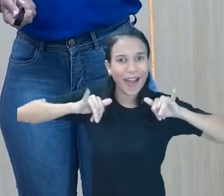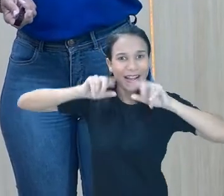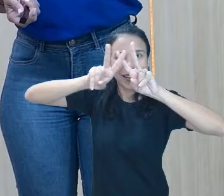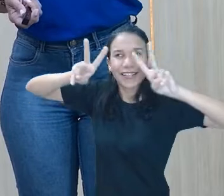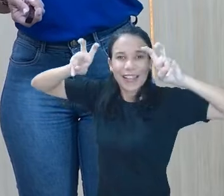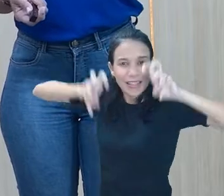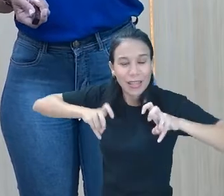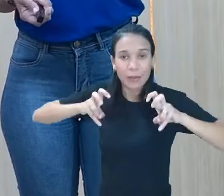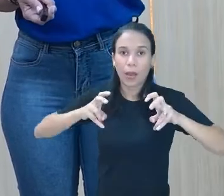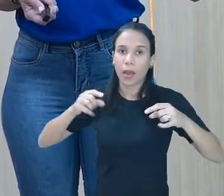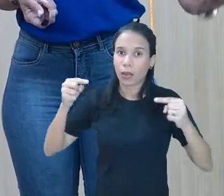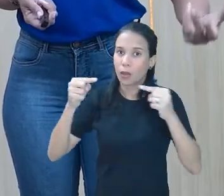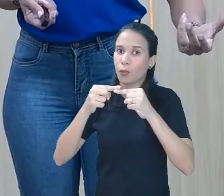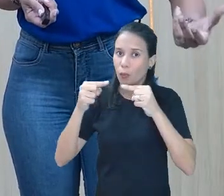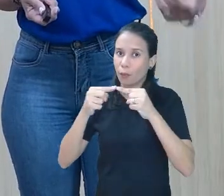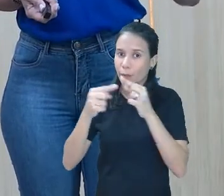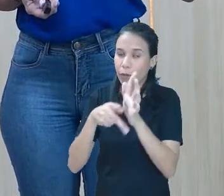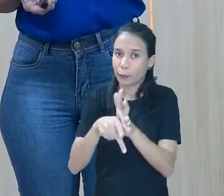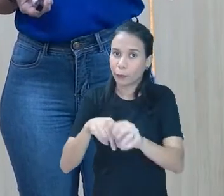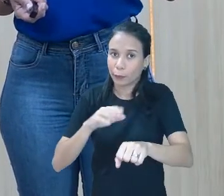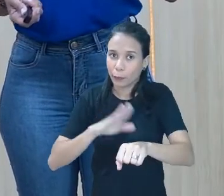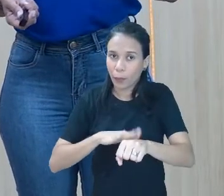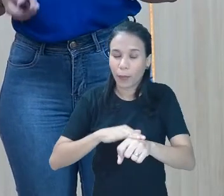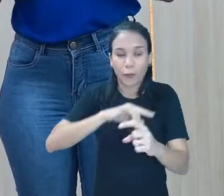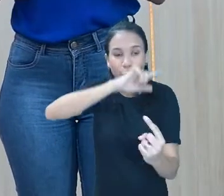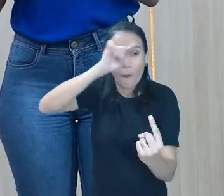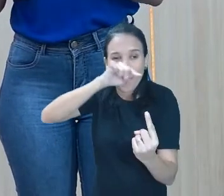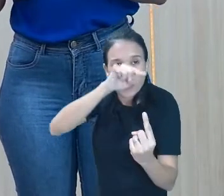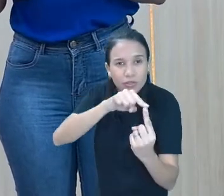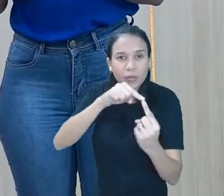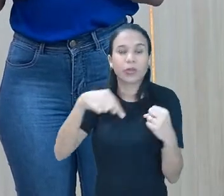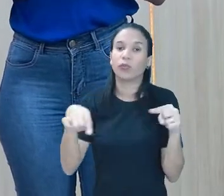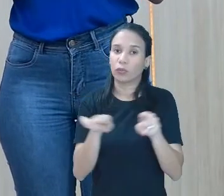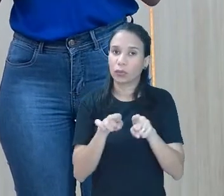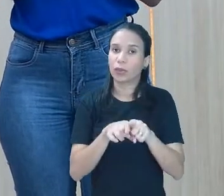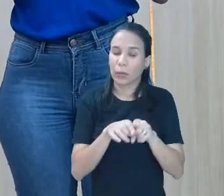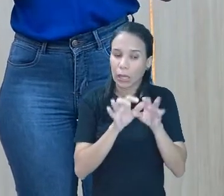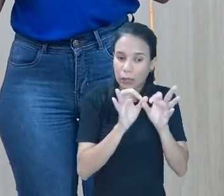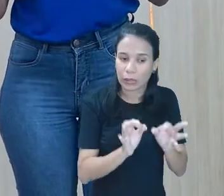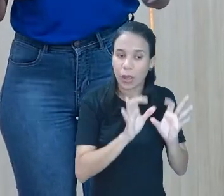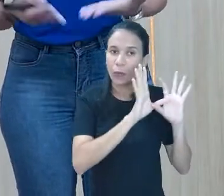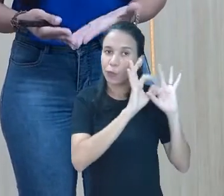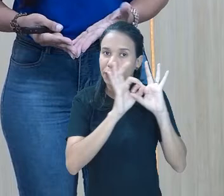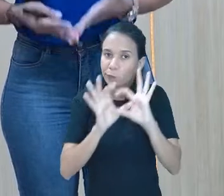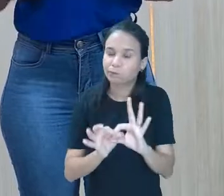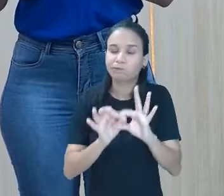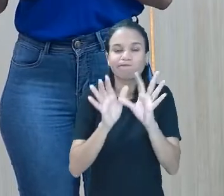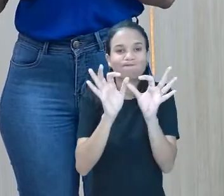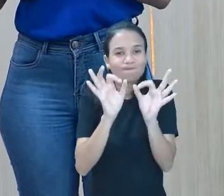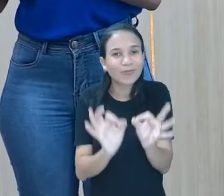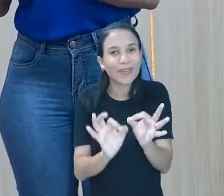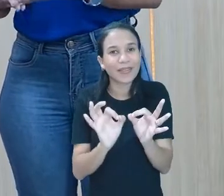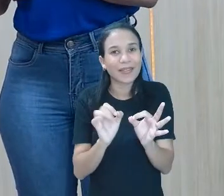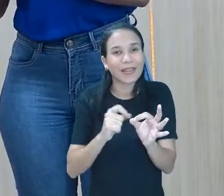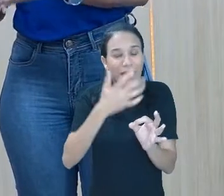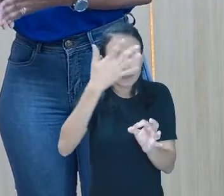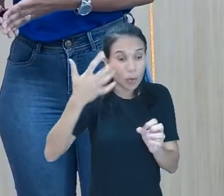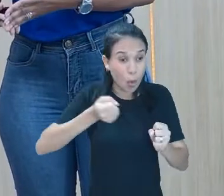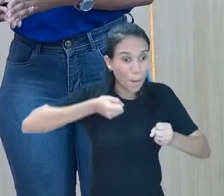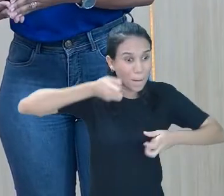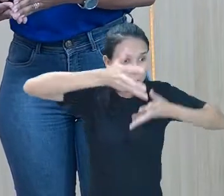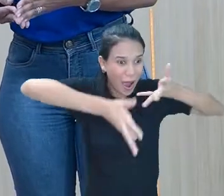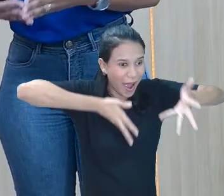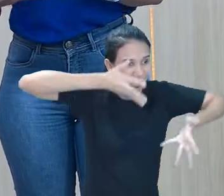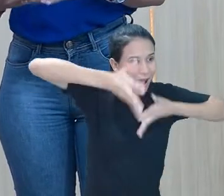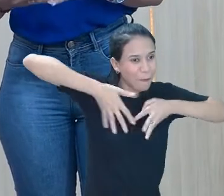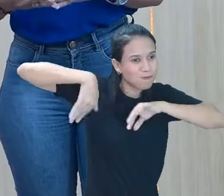temática escolhida corretamente para o momento, com o objetivo que você tem de contextualizar, o quanto uma atividade como